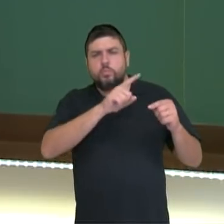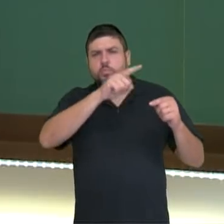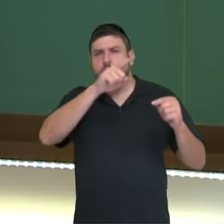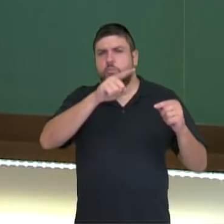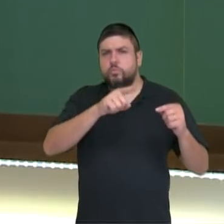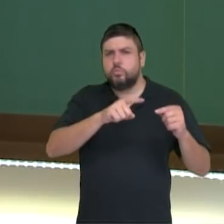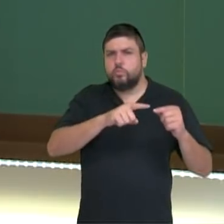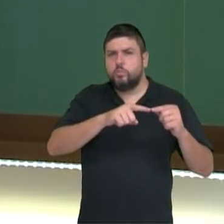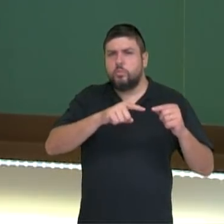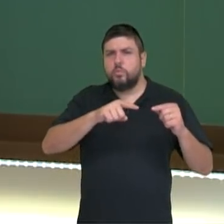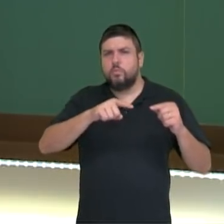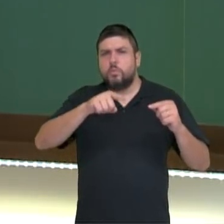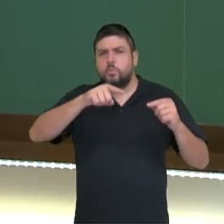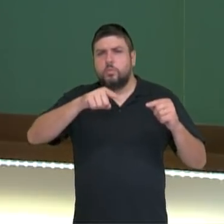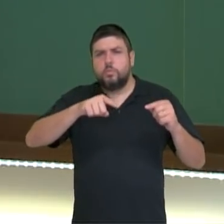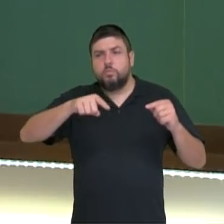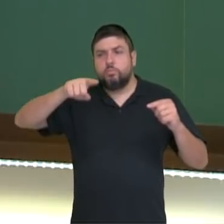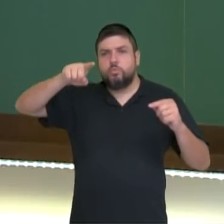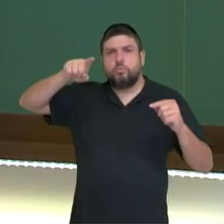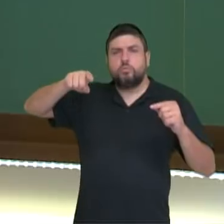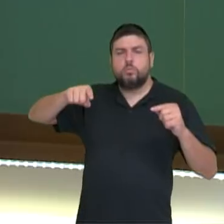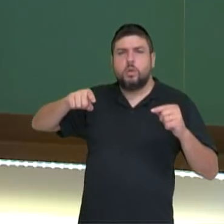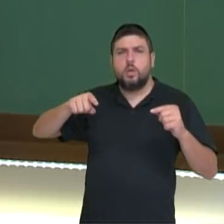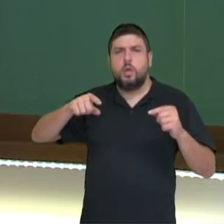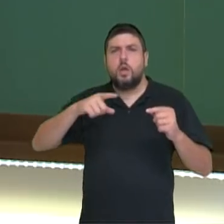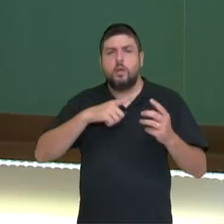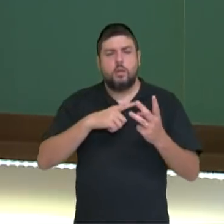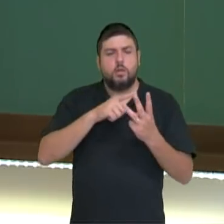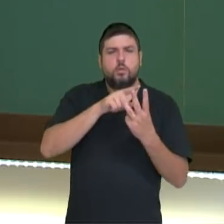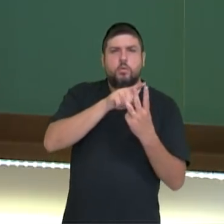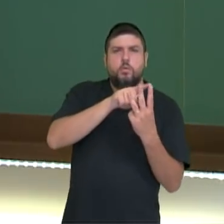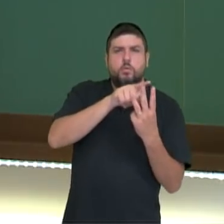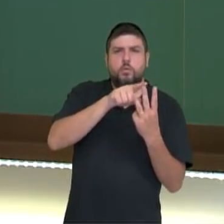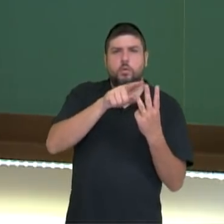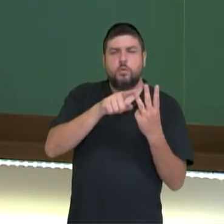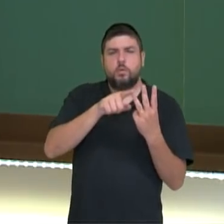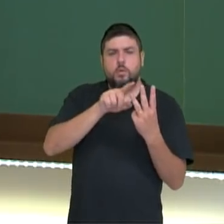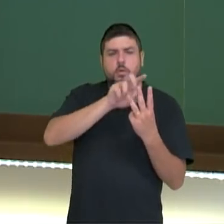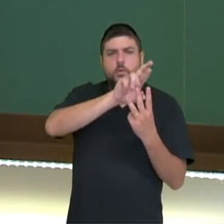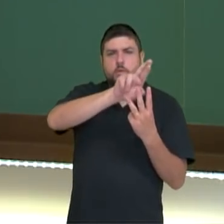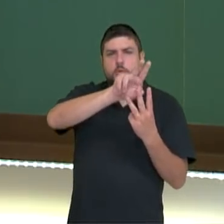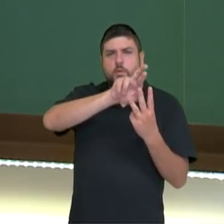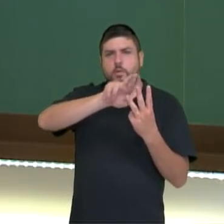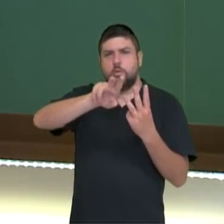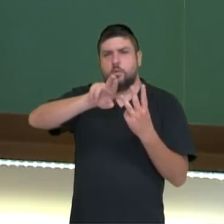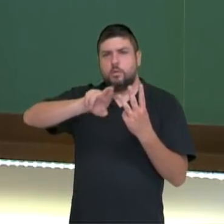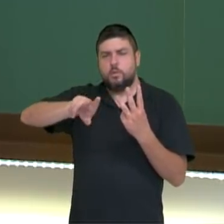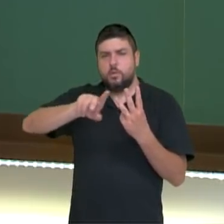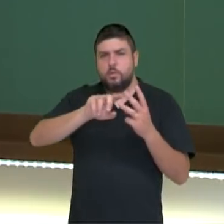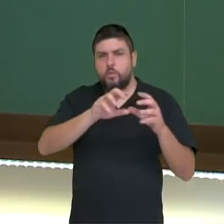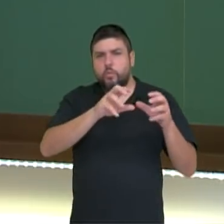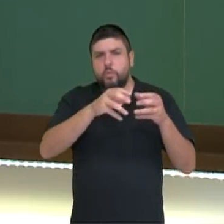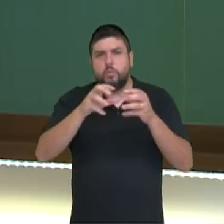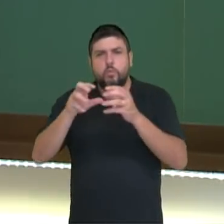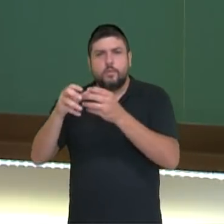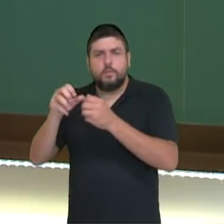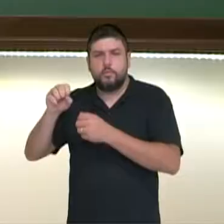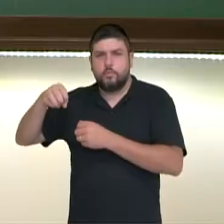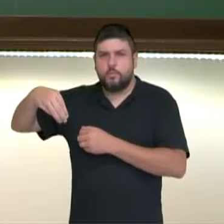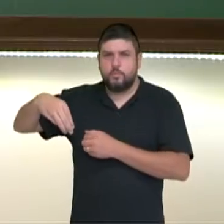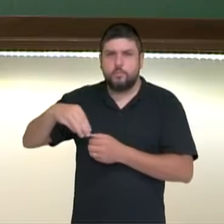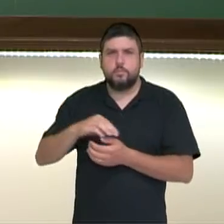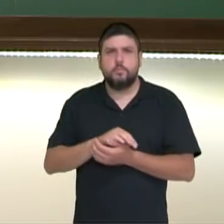nós temos 3 sons diferentes, né? 3 conjuntos de sons, né?